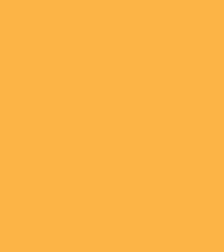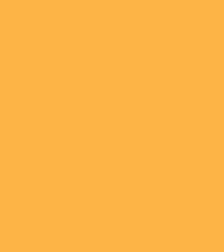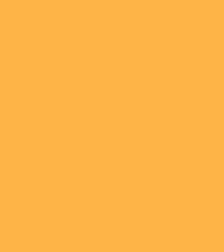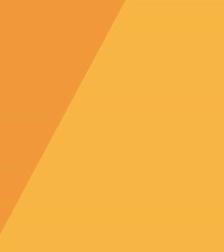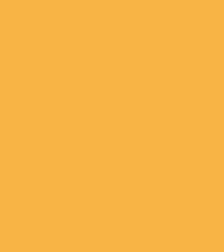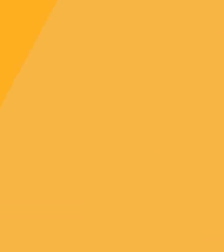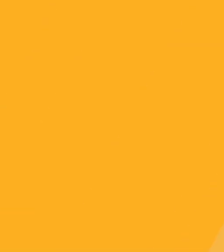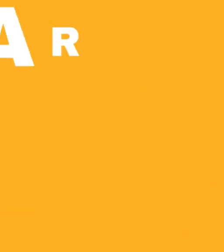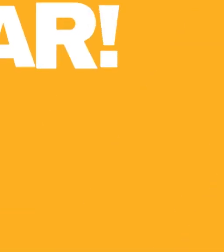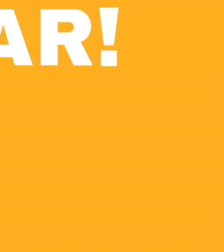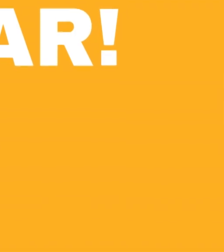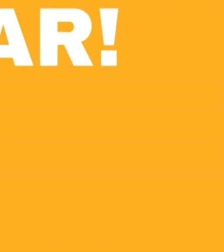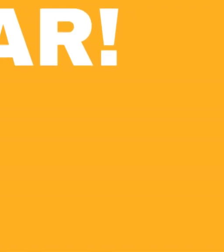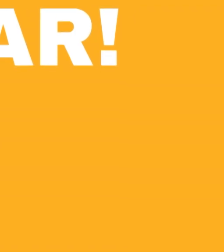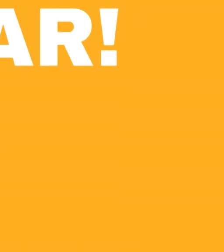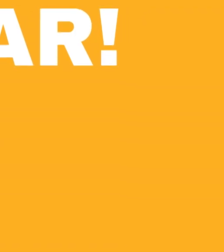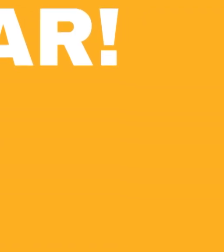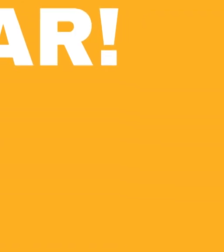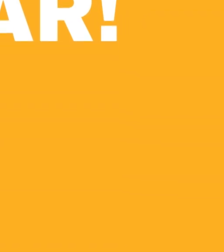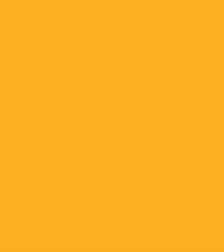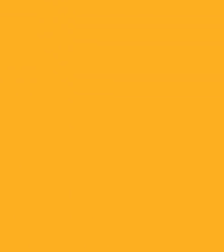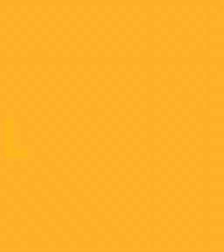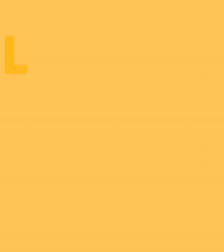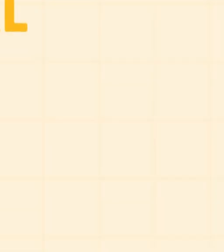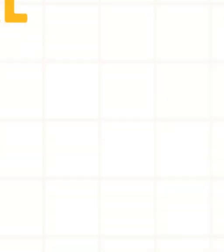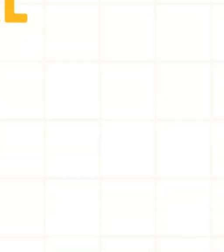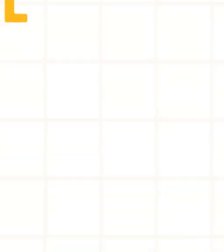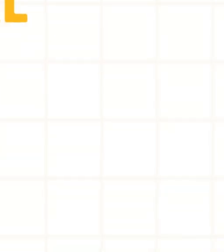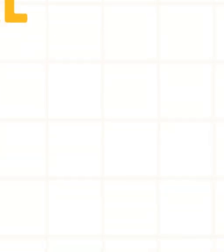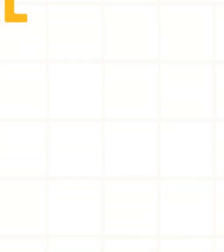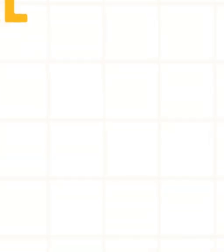Educação à distância, mudando realidades.